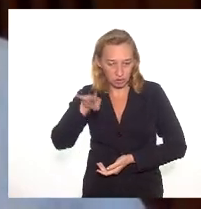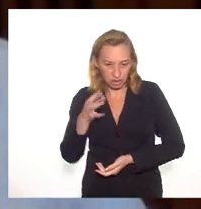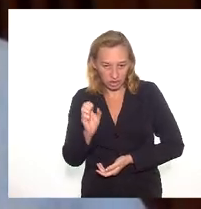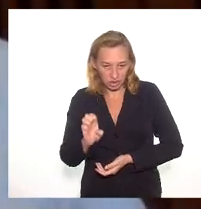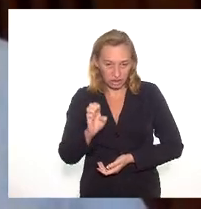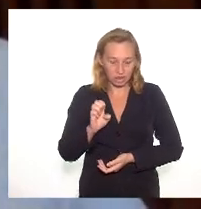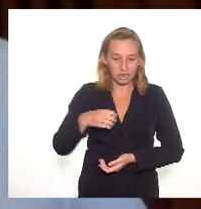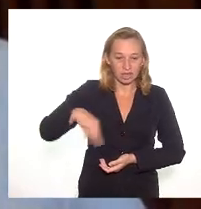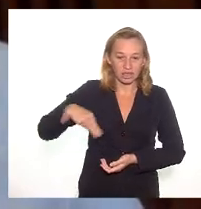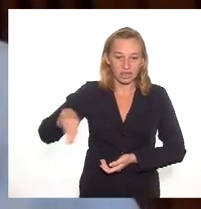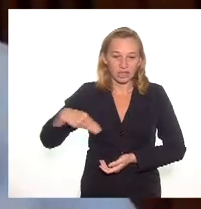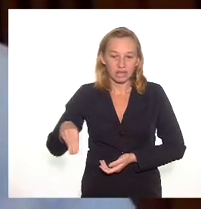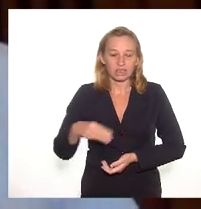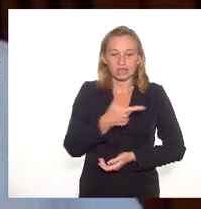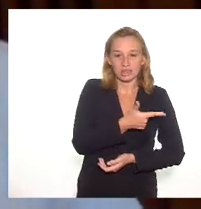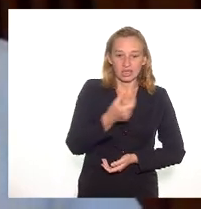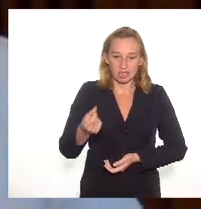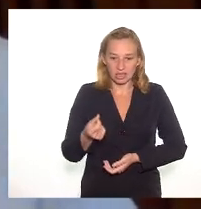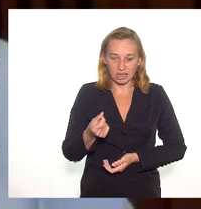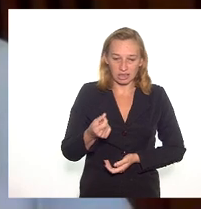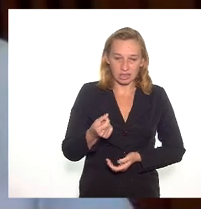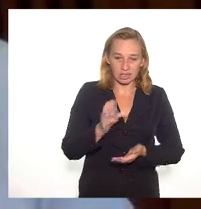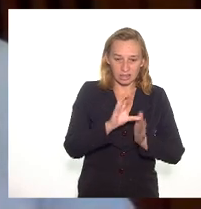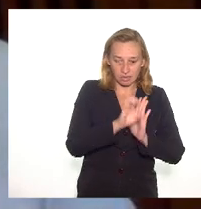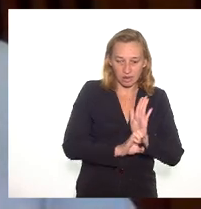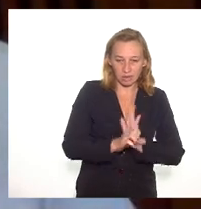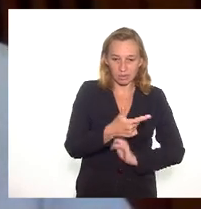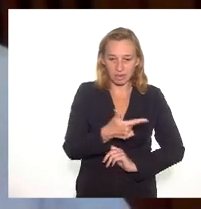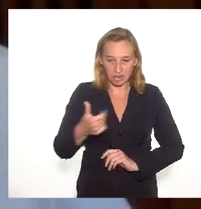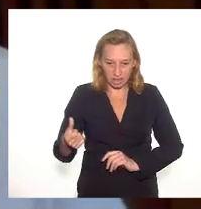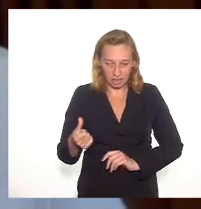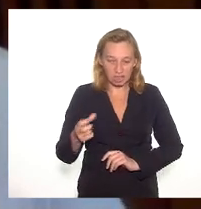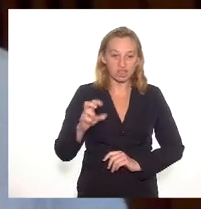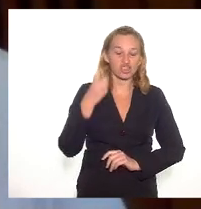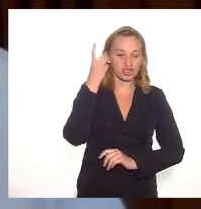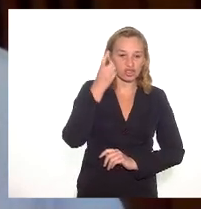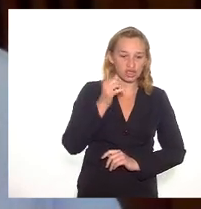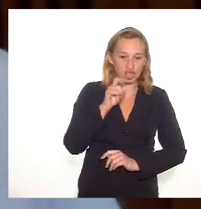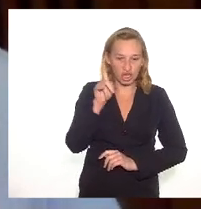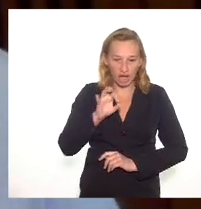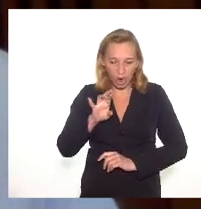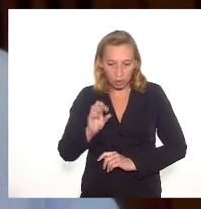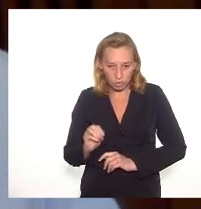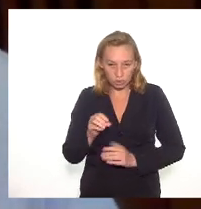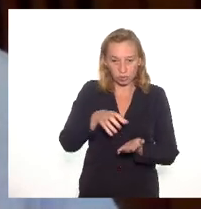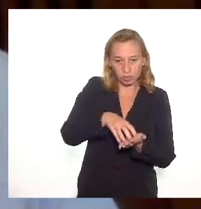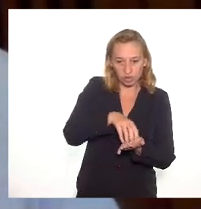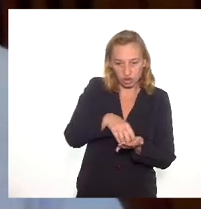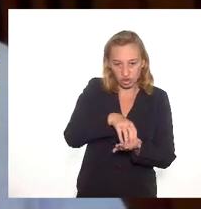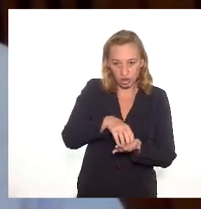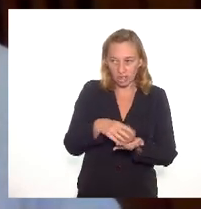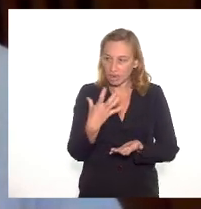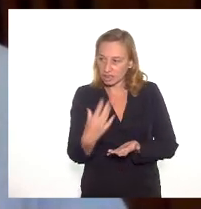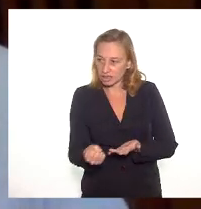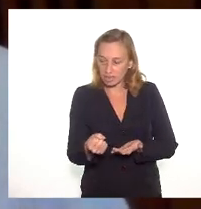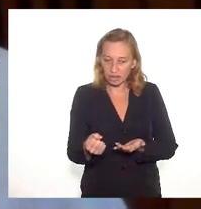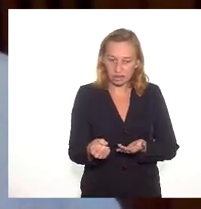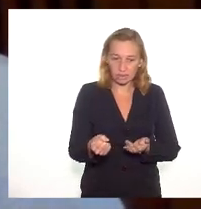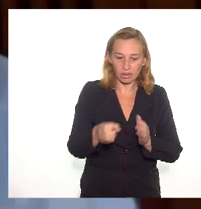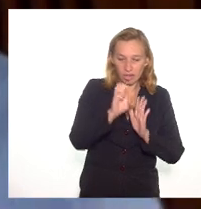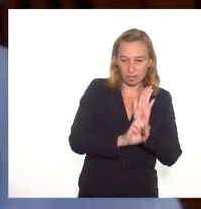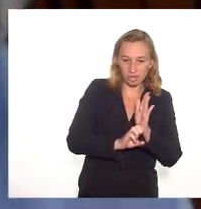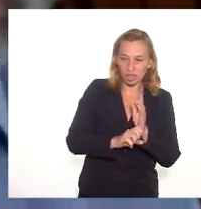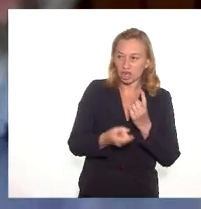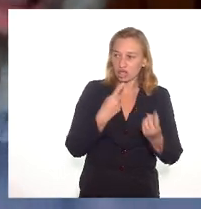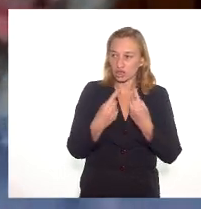ao projeto de lei 703/2015. Autoria, deputado Geraldo Pudim, parecer é favorável à emenda. Em